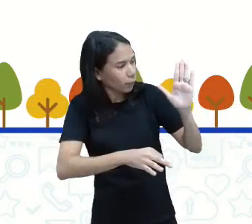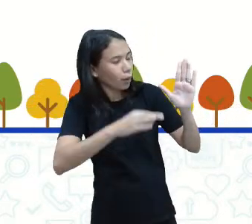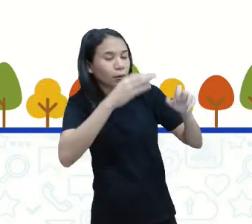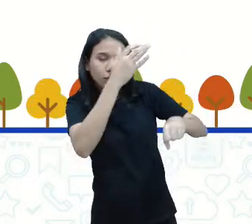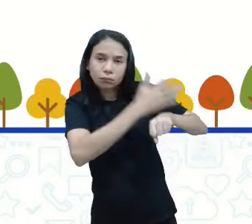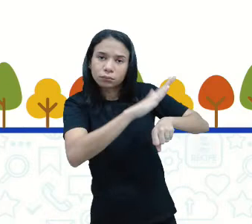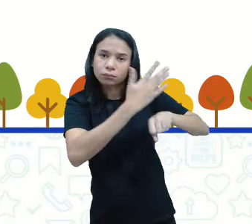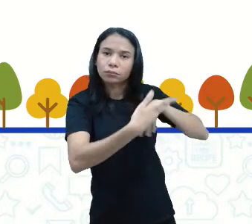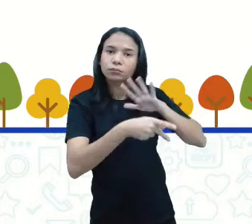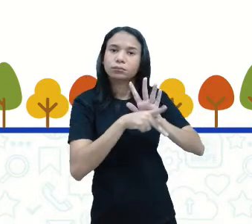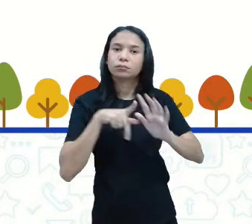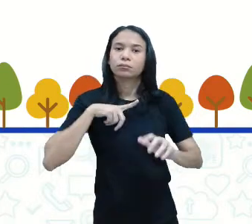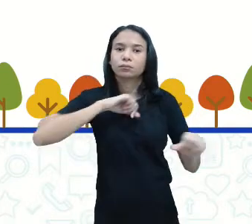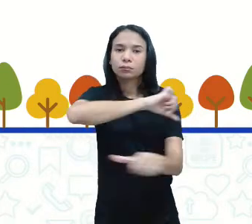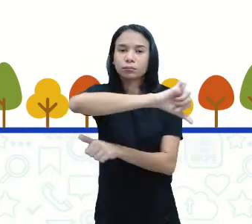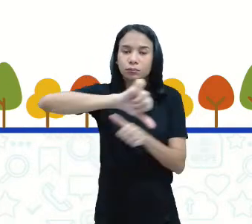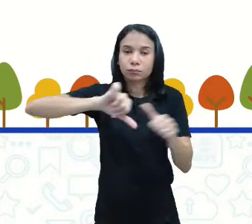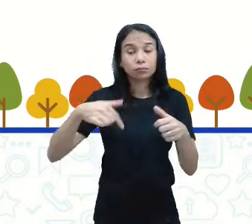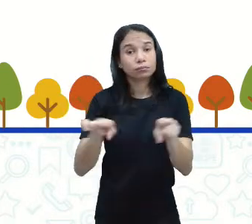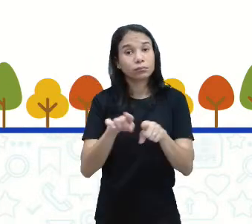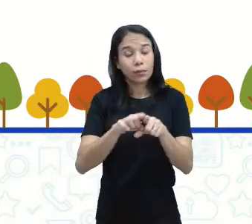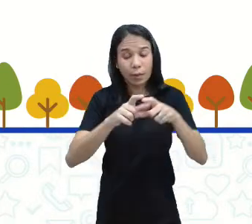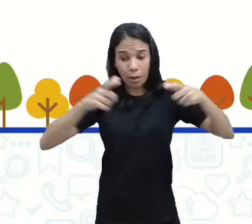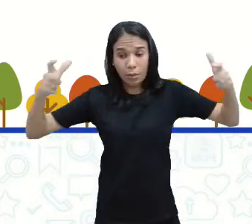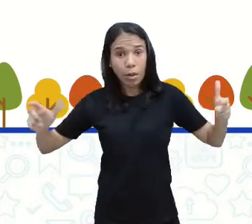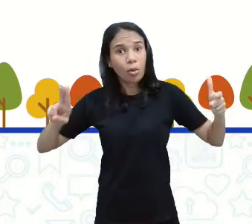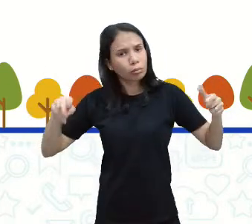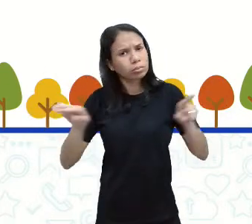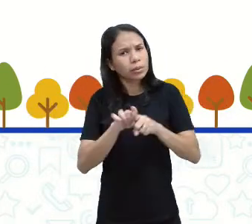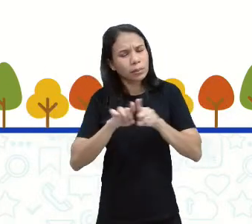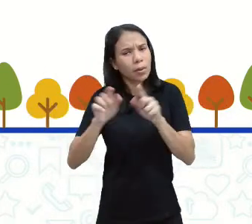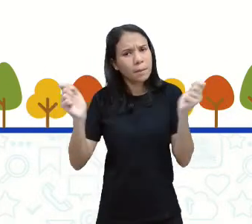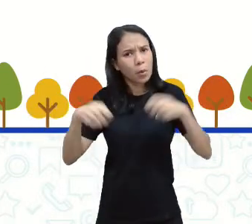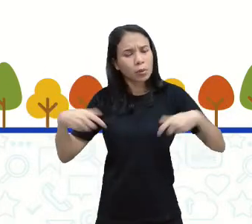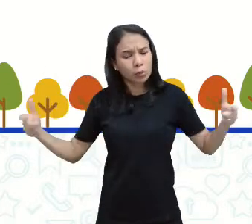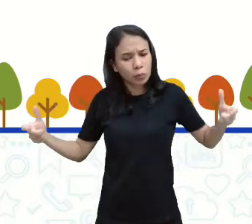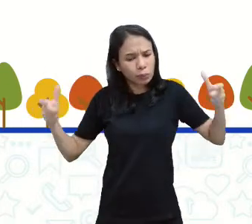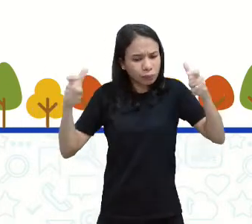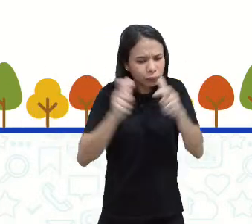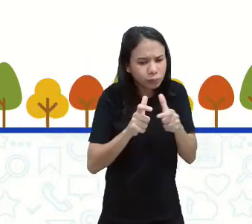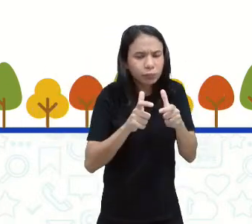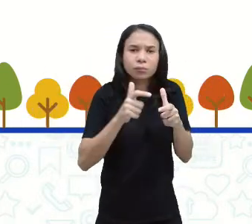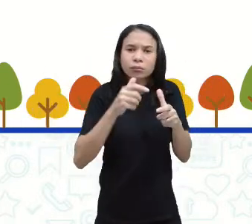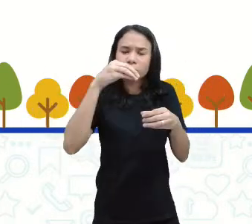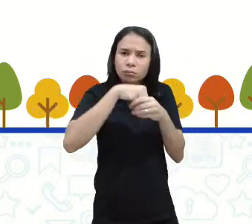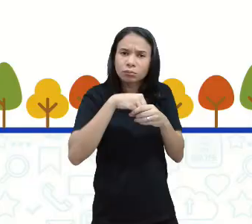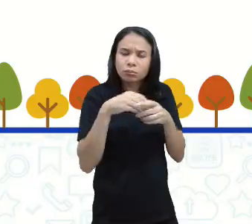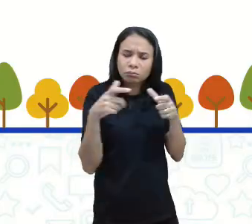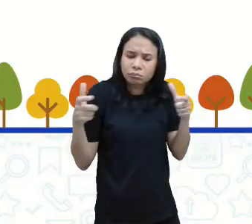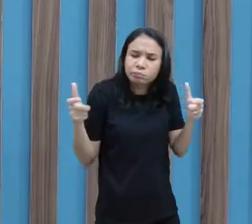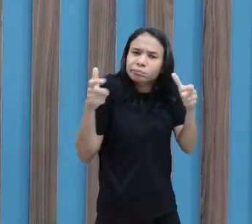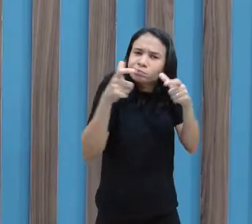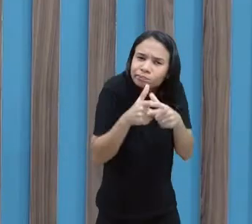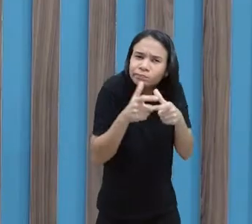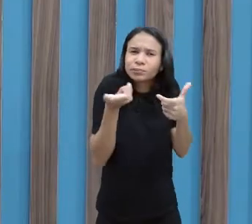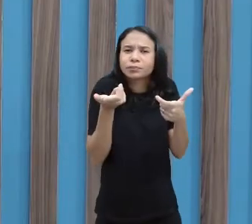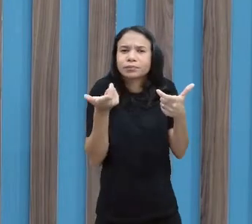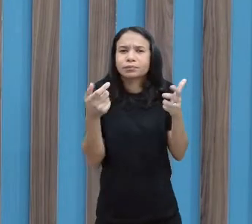haja uma mudança, né, assim como a gente pode nas nossas micro,